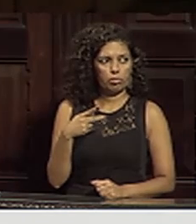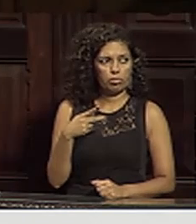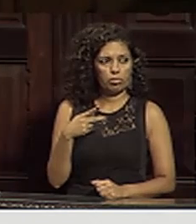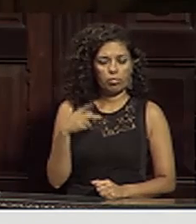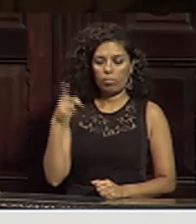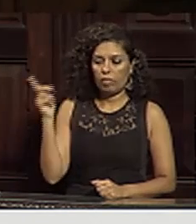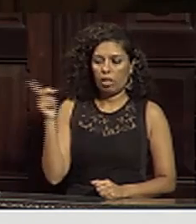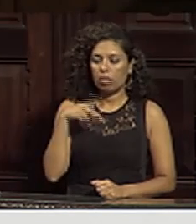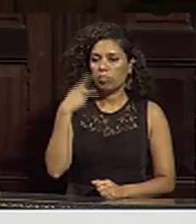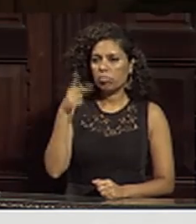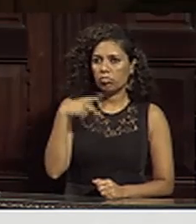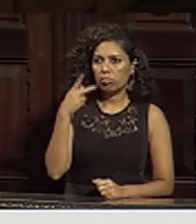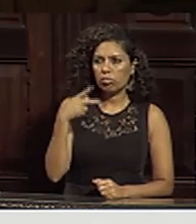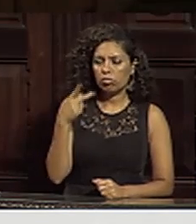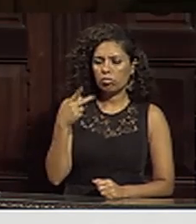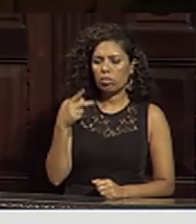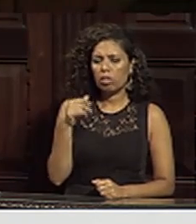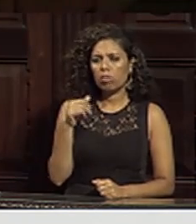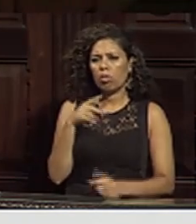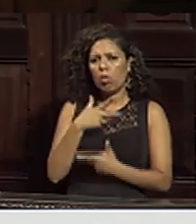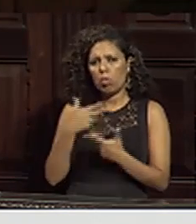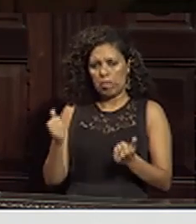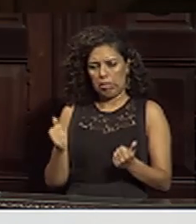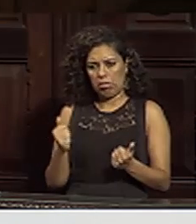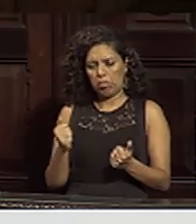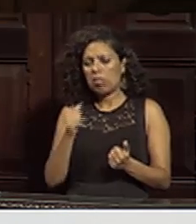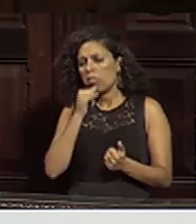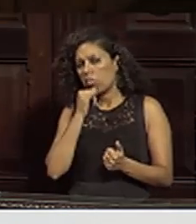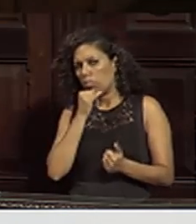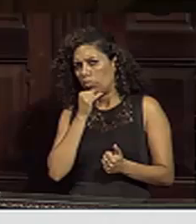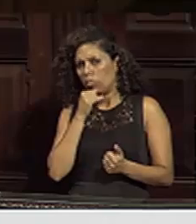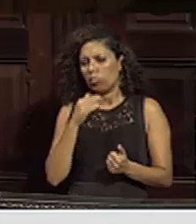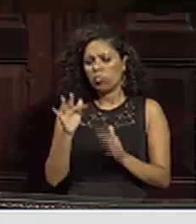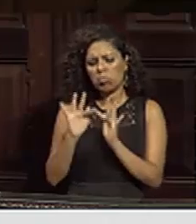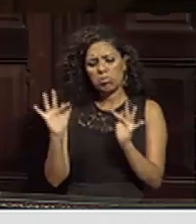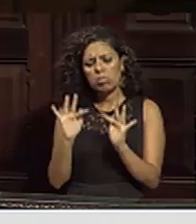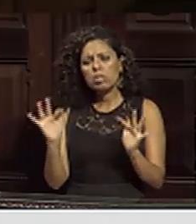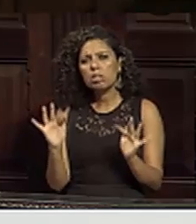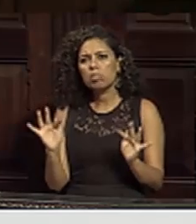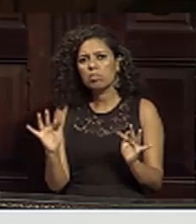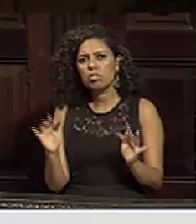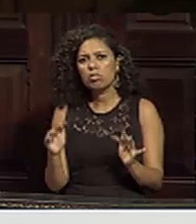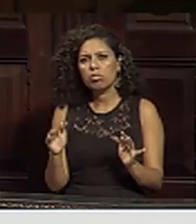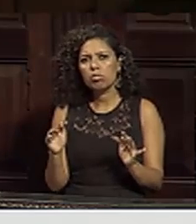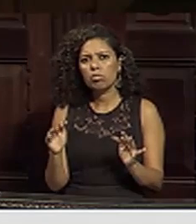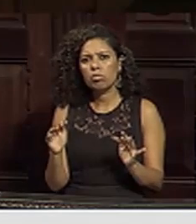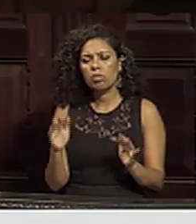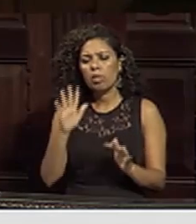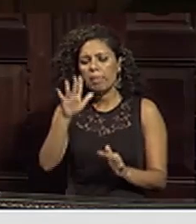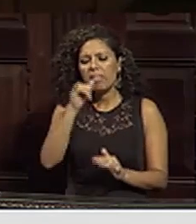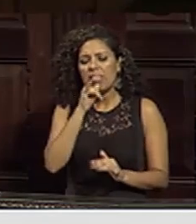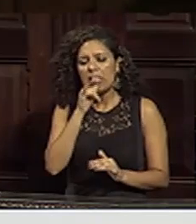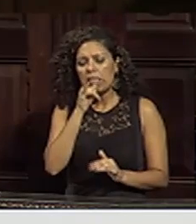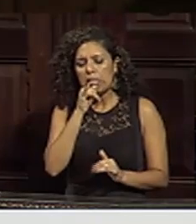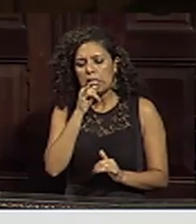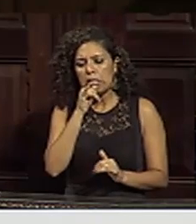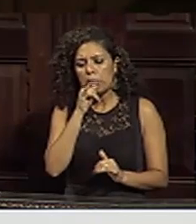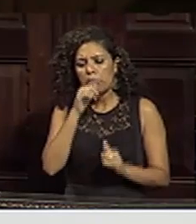um exemplo simples que difere